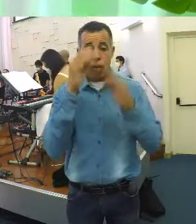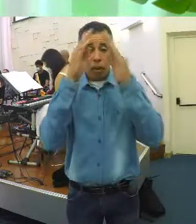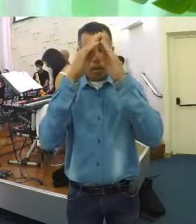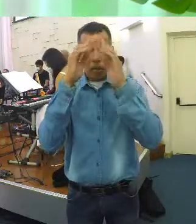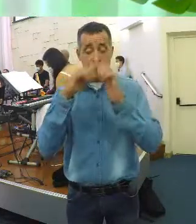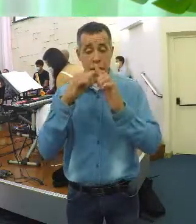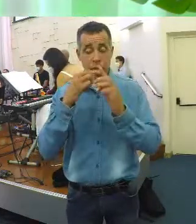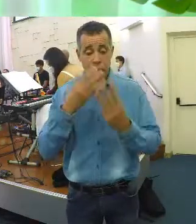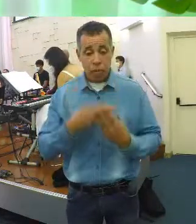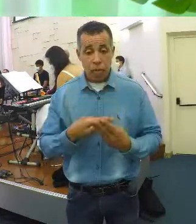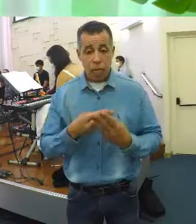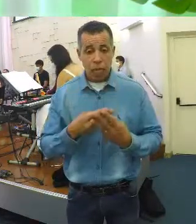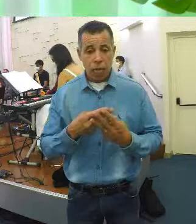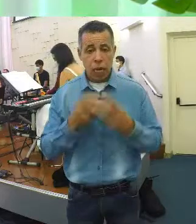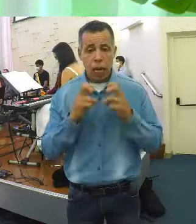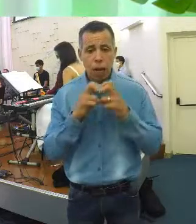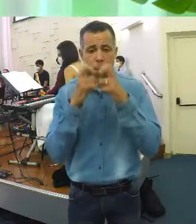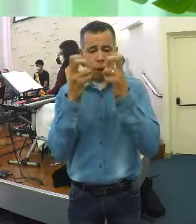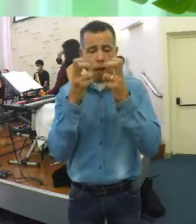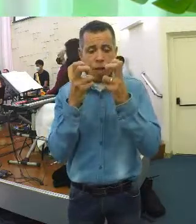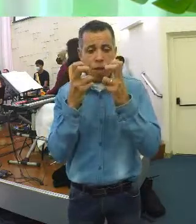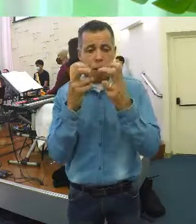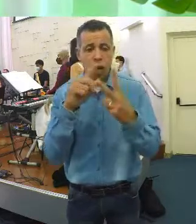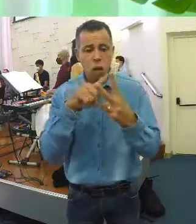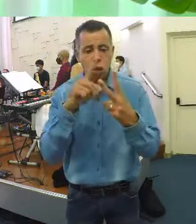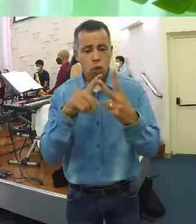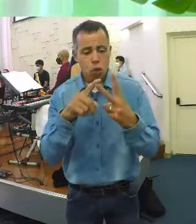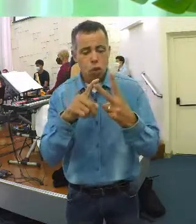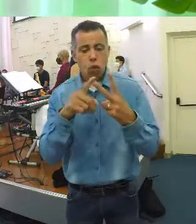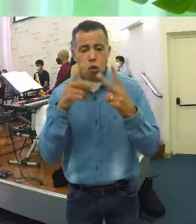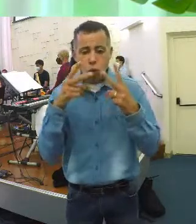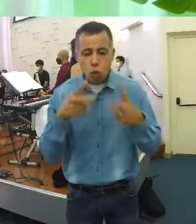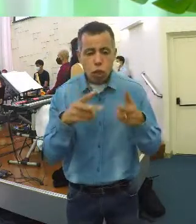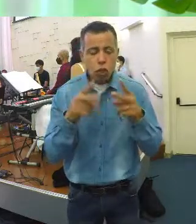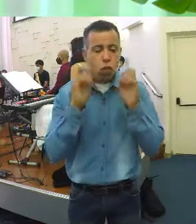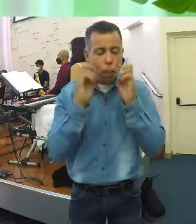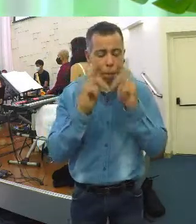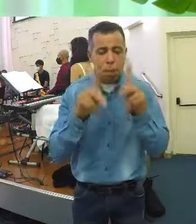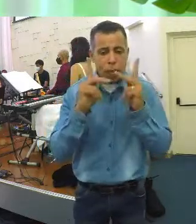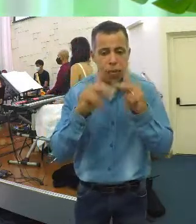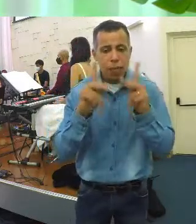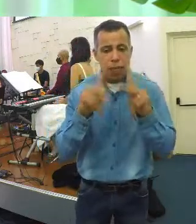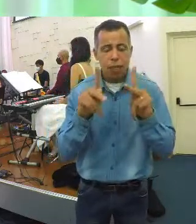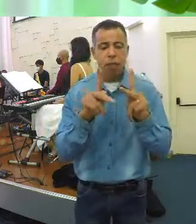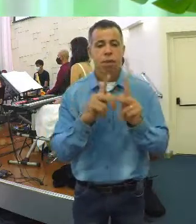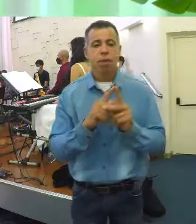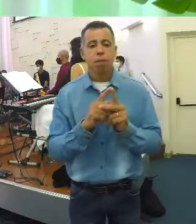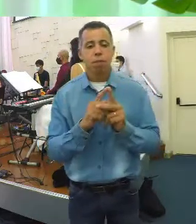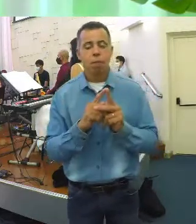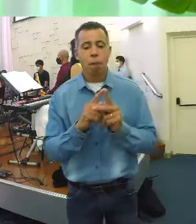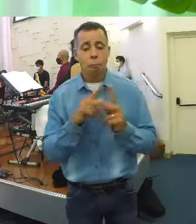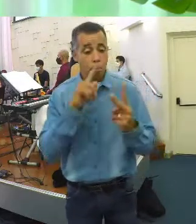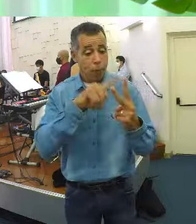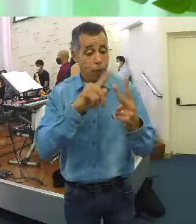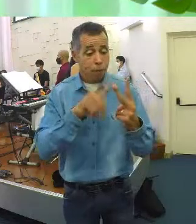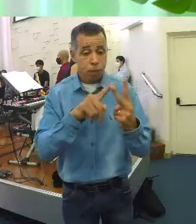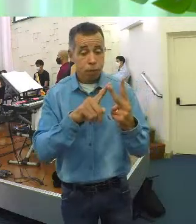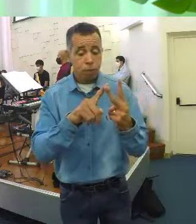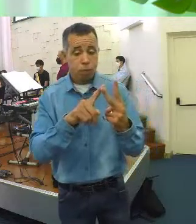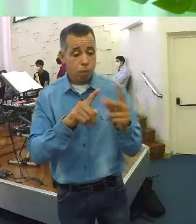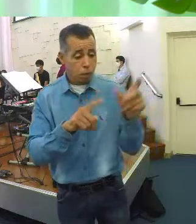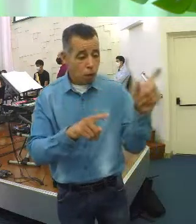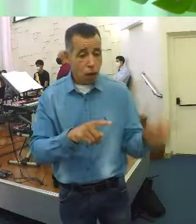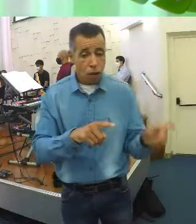Saulo e a Barnabé para que continuassem pregando o que eles estavam pregando, e então eles